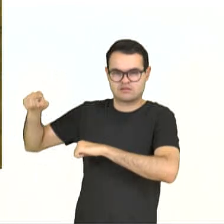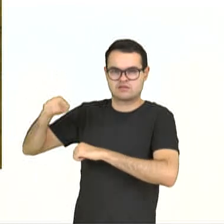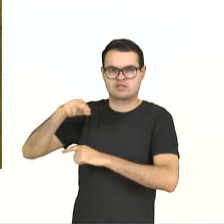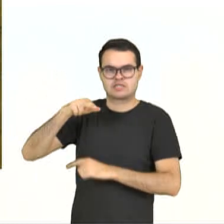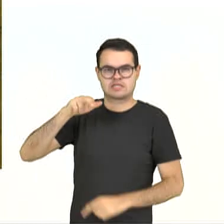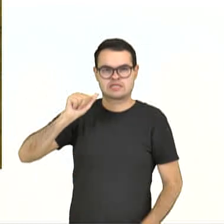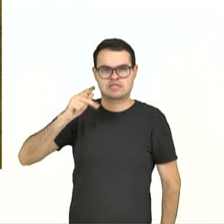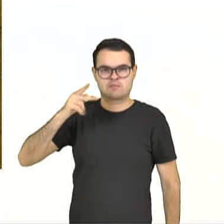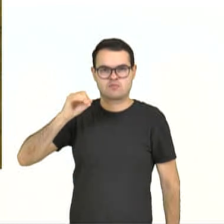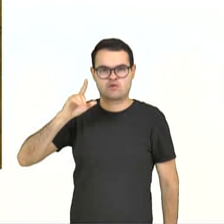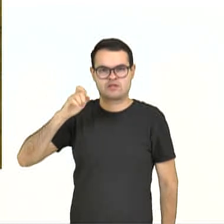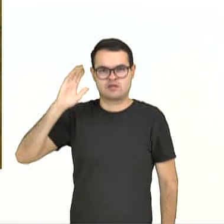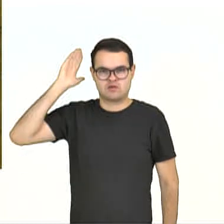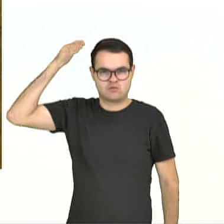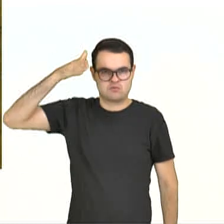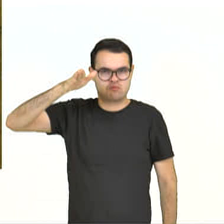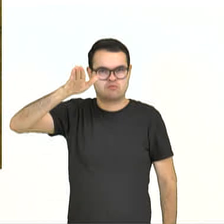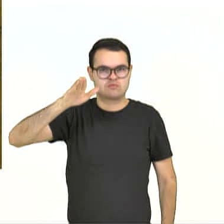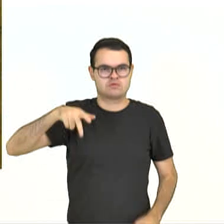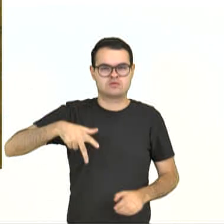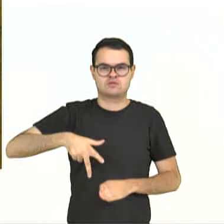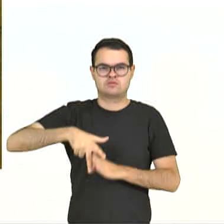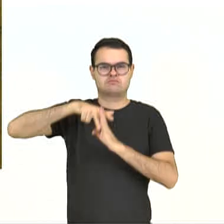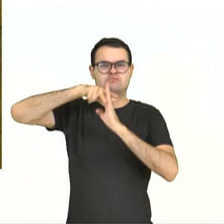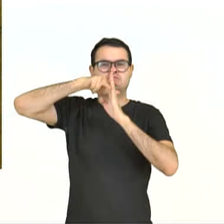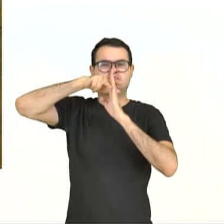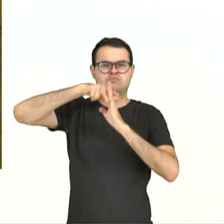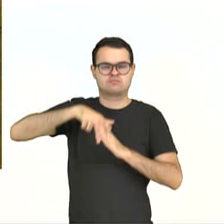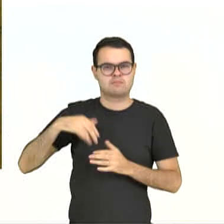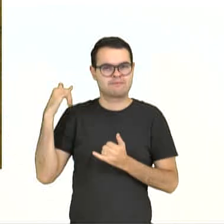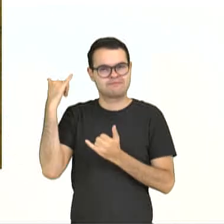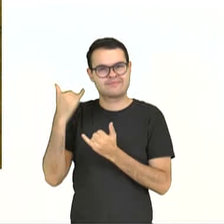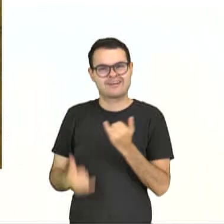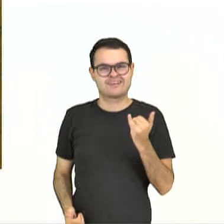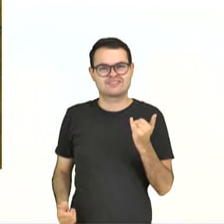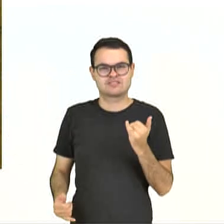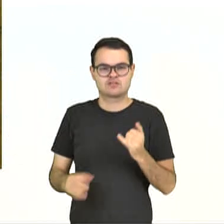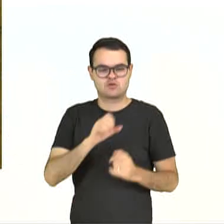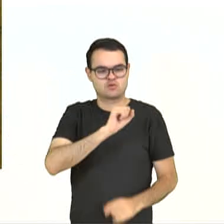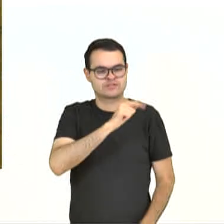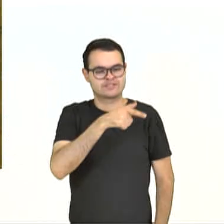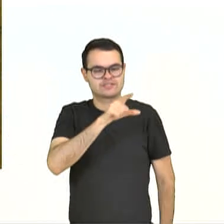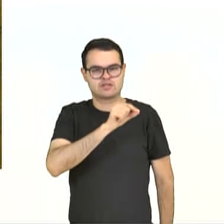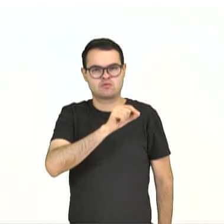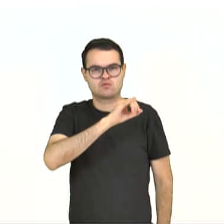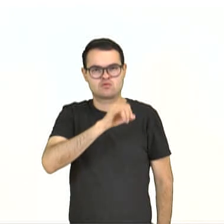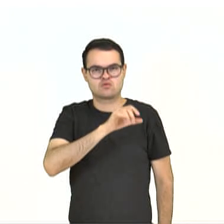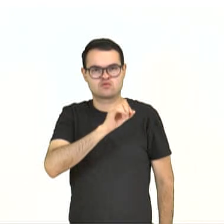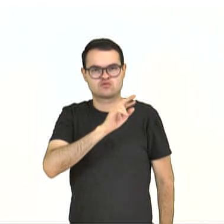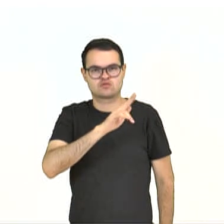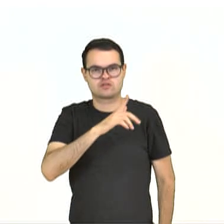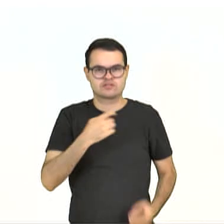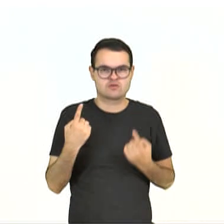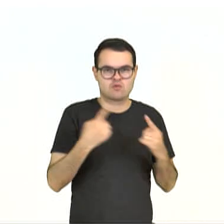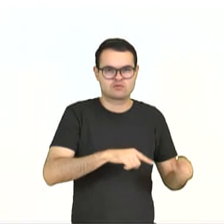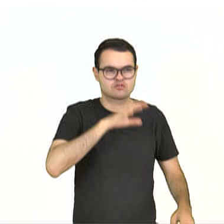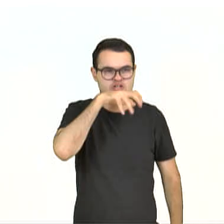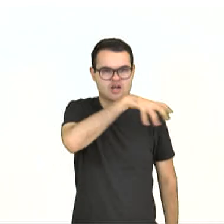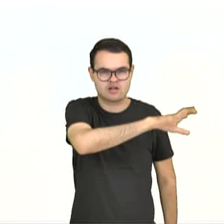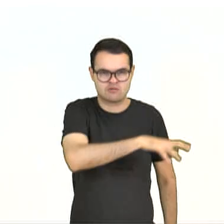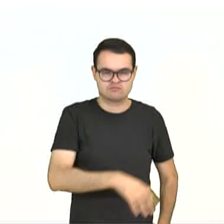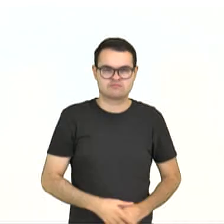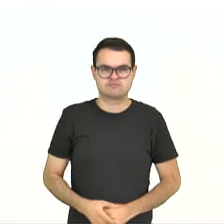Napoleão atravessando os Alpes, como é muito parecido com São Jorge lutando com o dragão do Rafael Sanzio, né? Então a